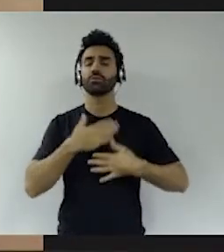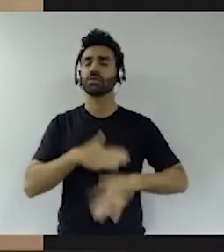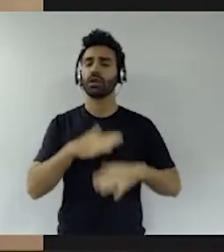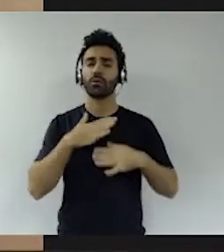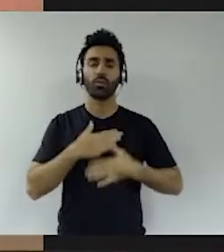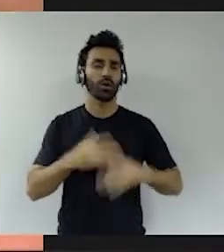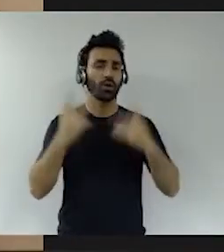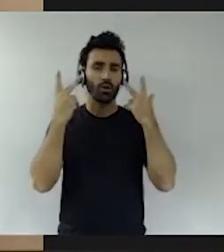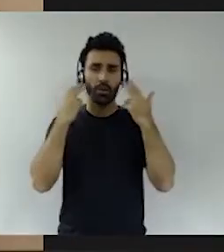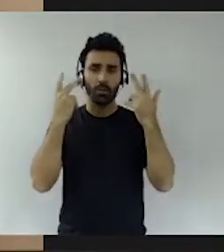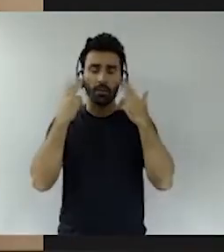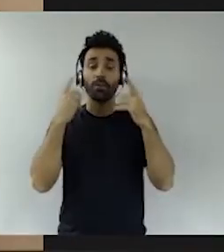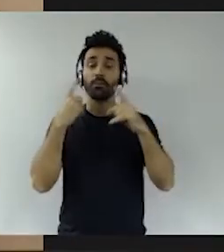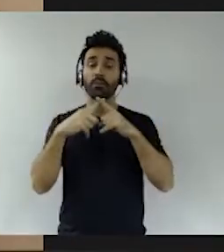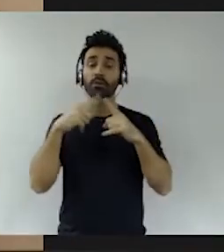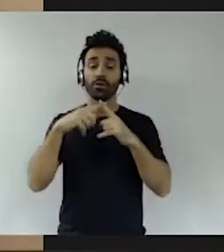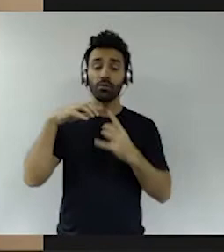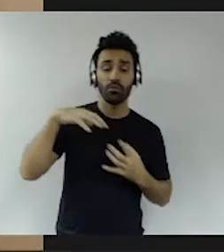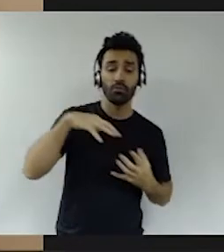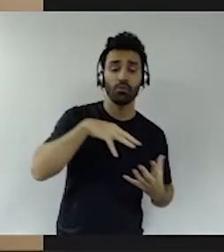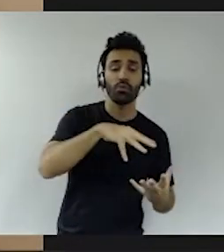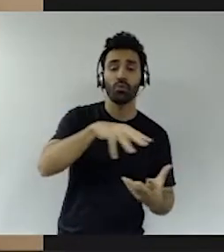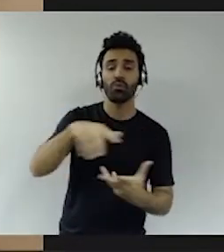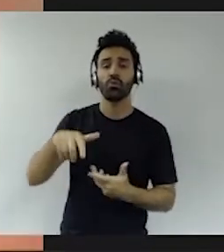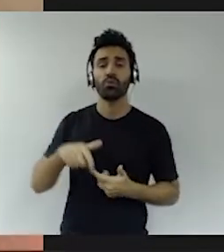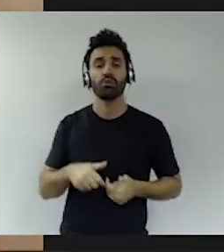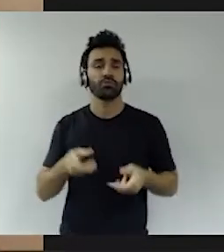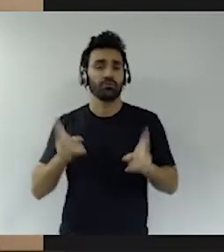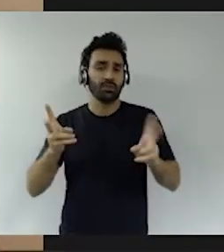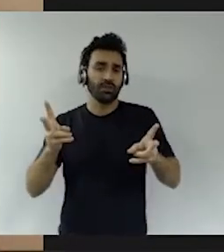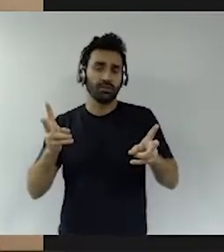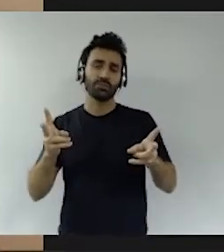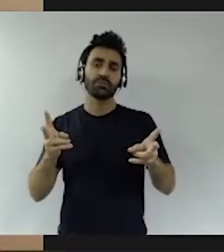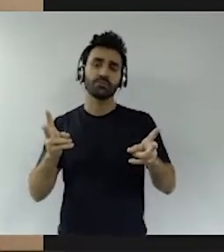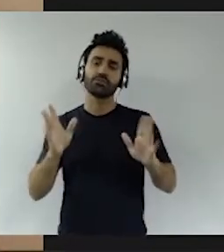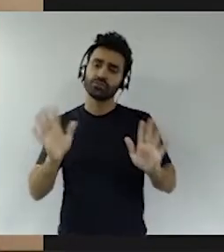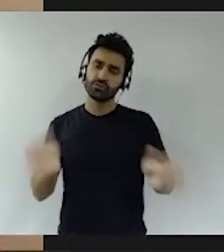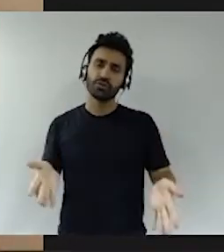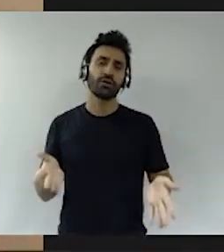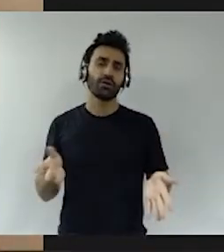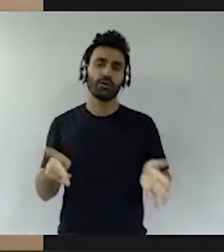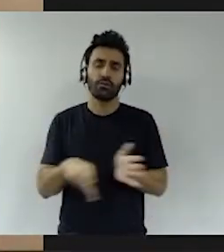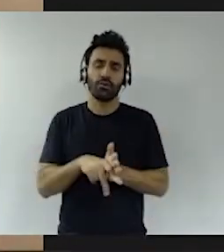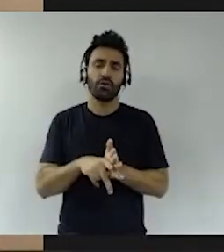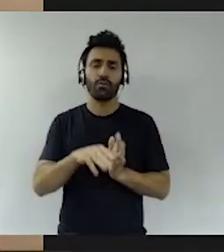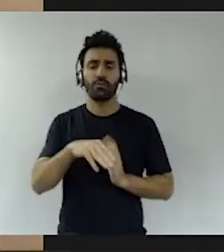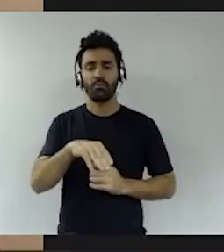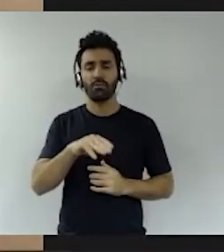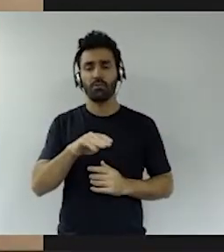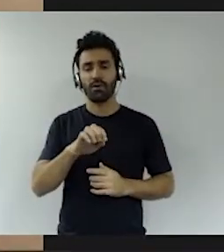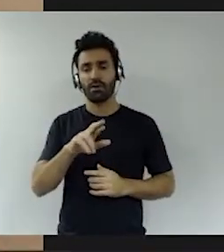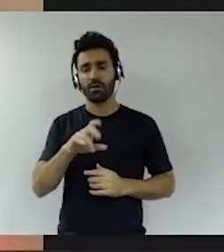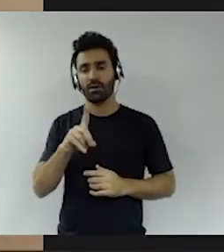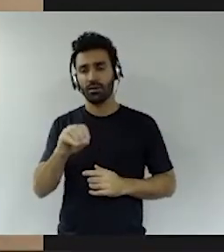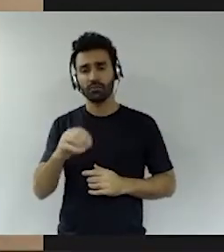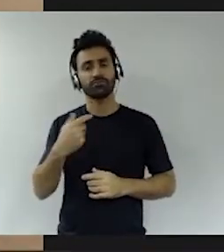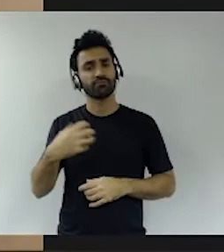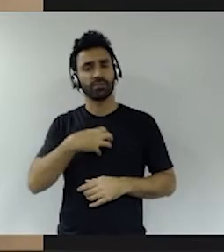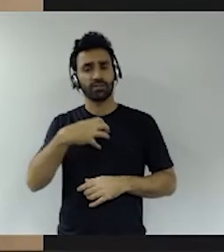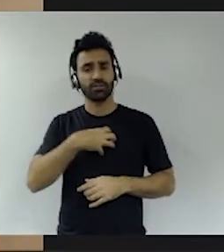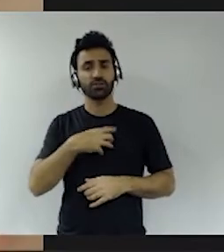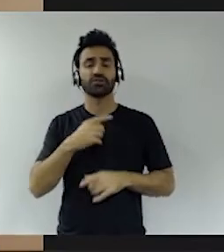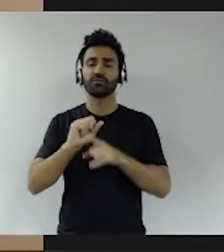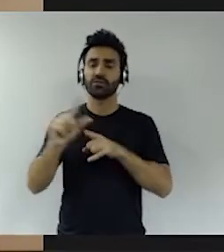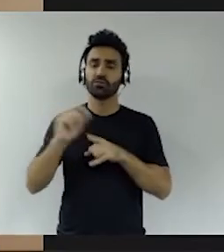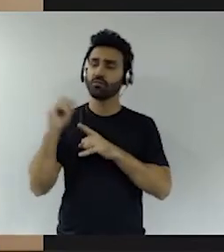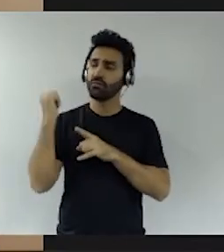isso, porque o mundo está caminhando nesse sentido e isso já está precificado pelo mercado. A sensação que eu tenho de investidores